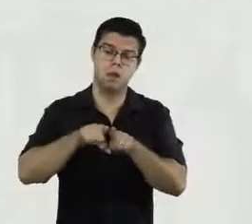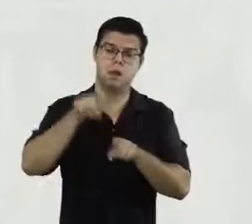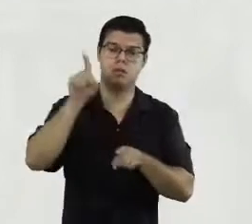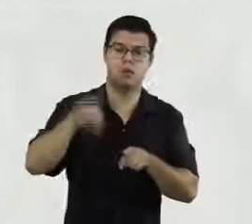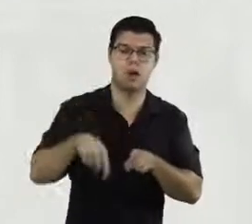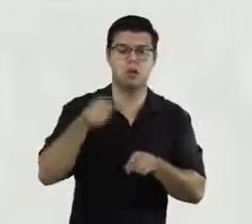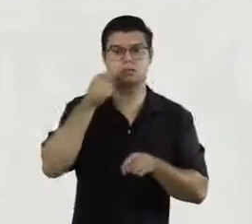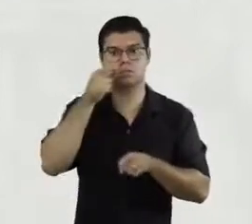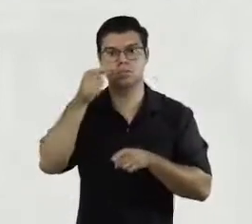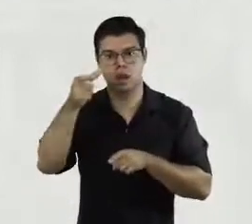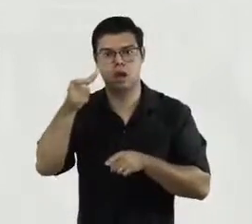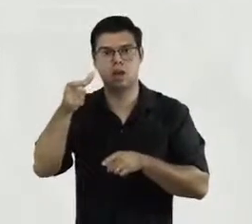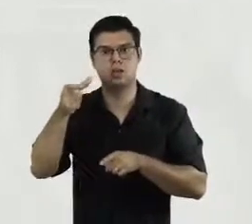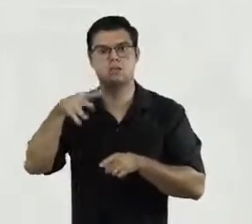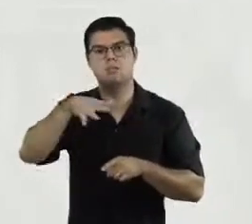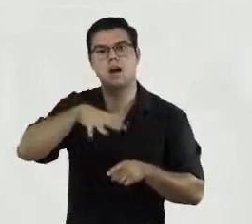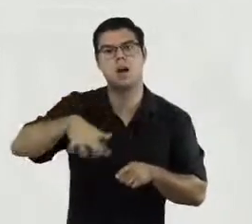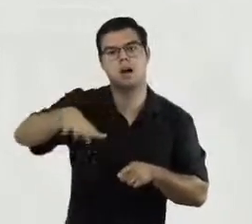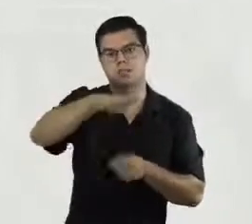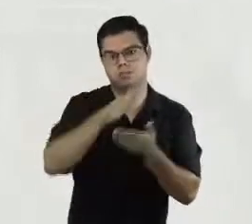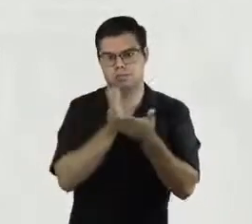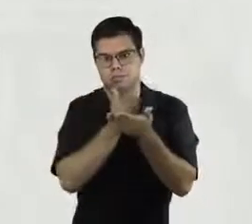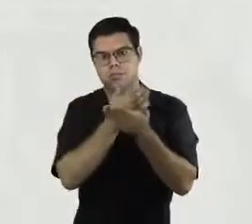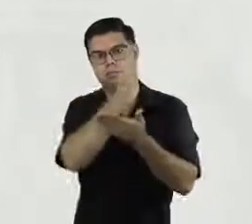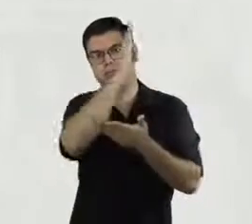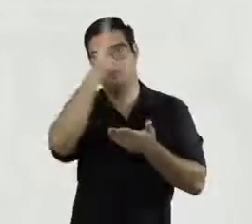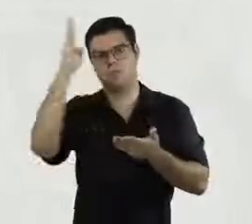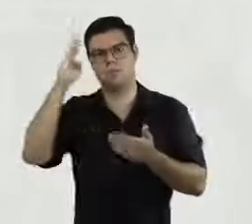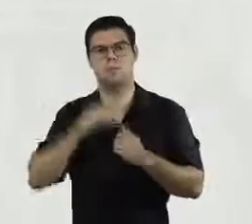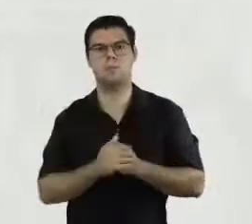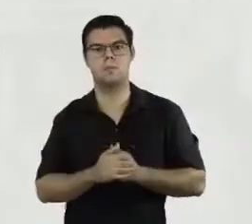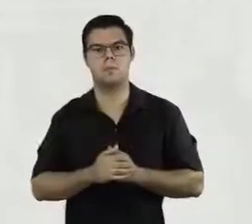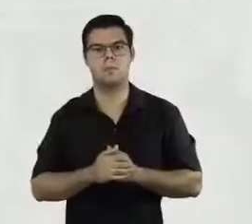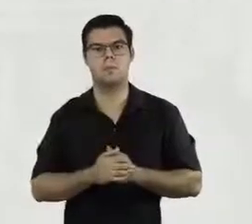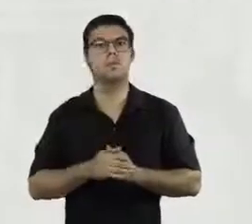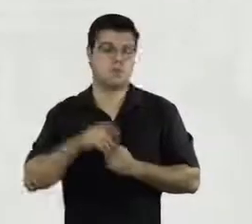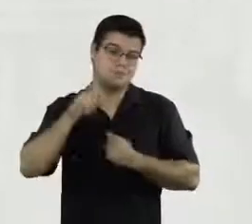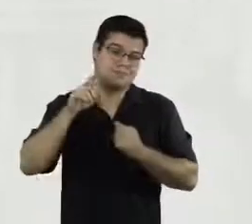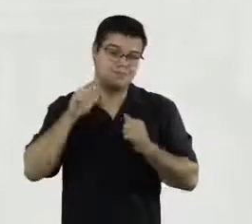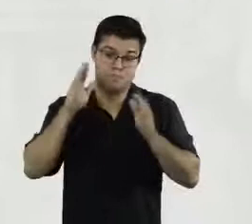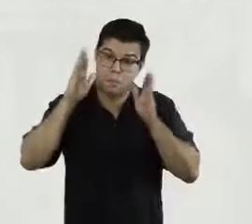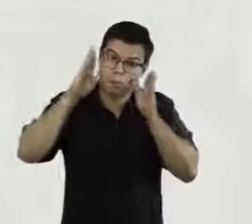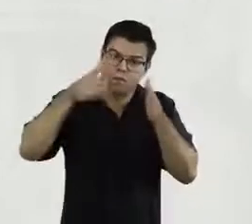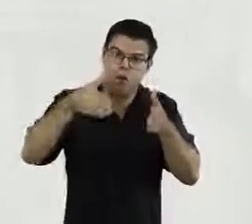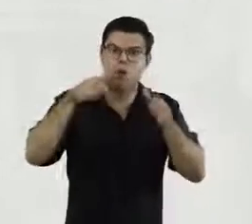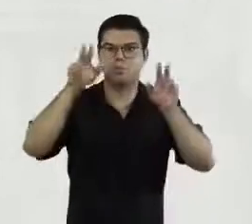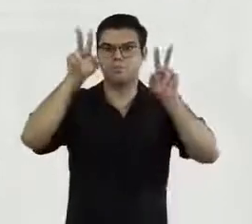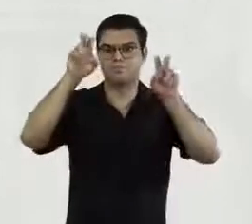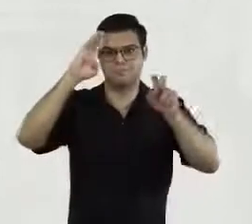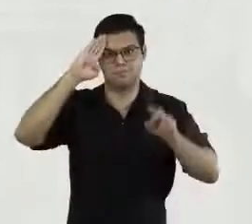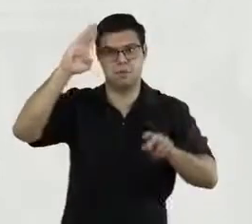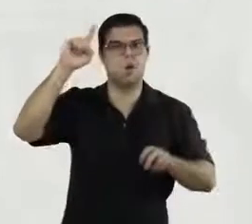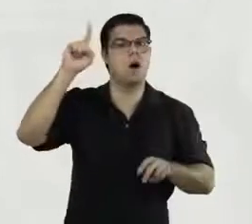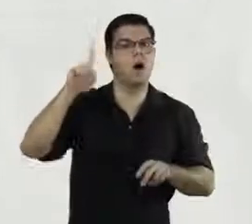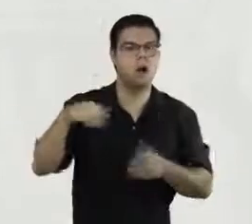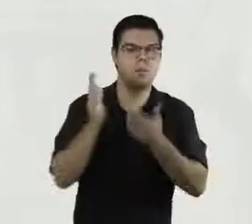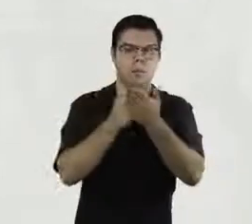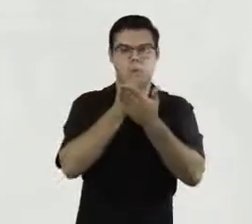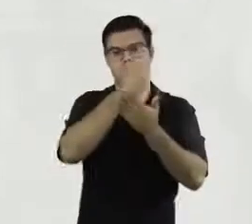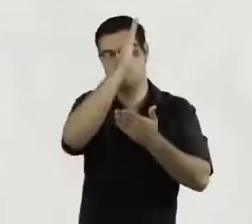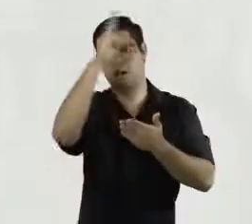interesse para o âmbito da bibliografia, sobretudo a bibliografia material. Eu gostaria apenas